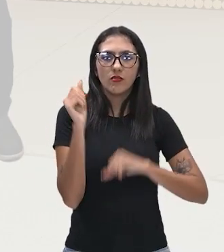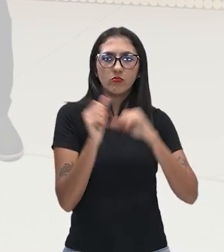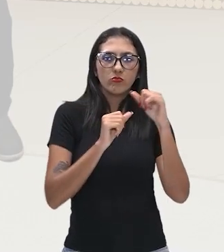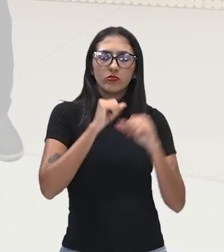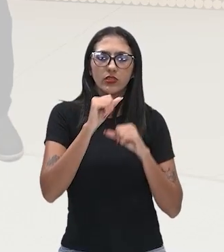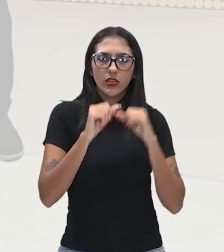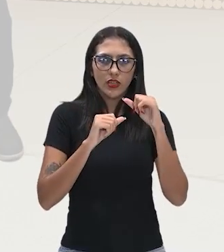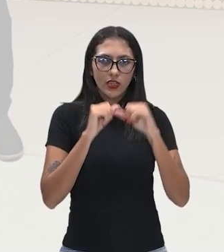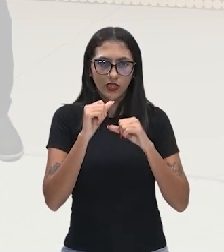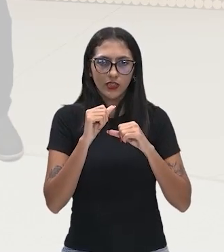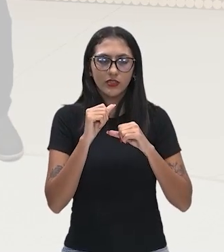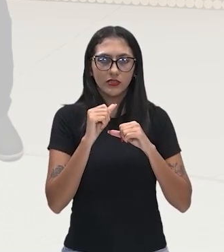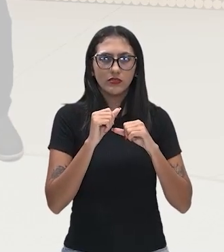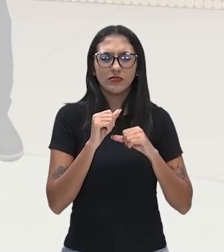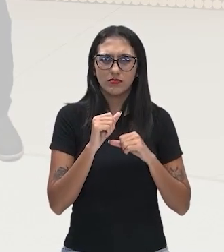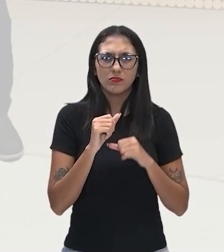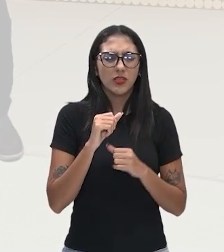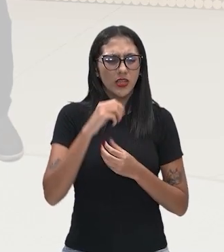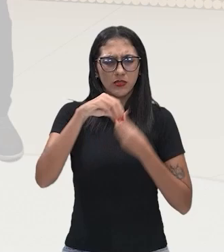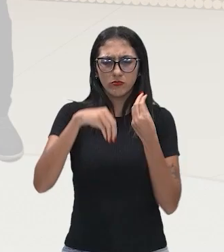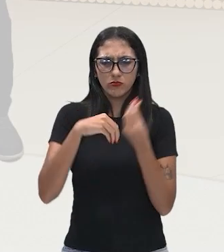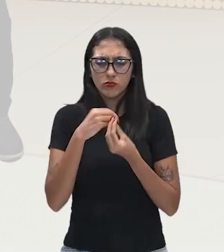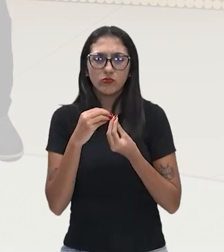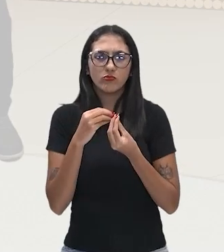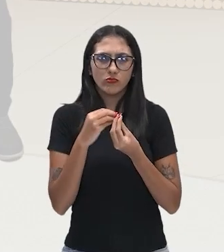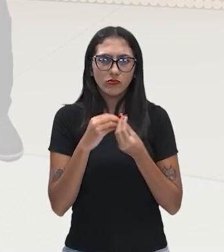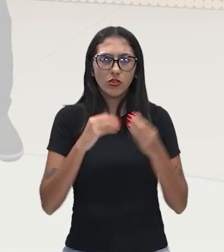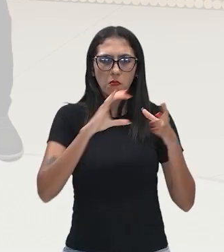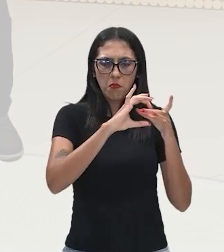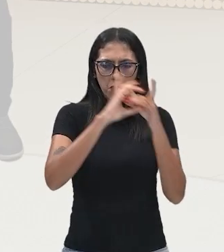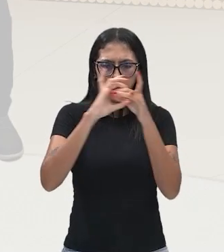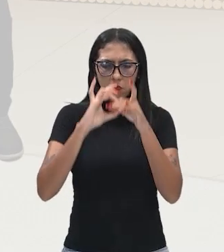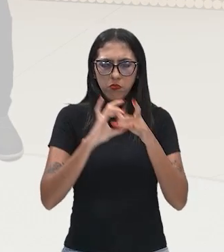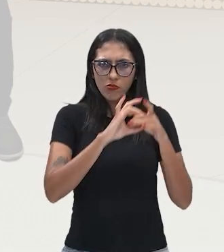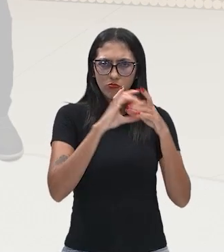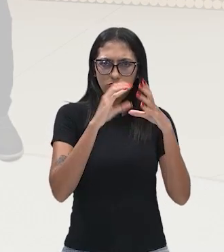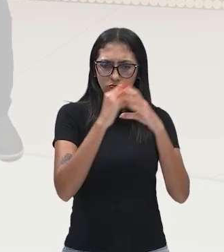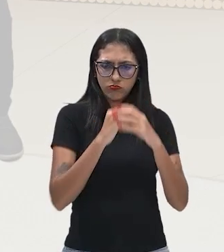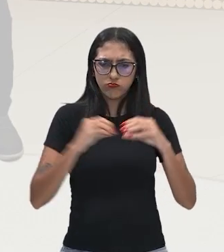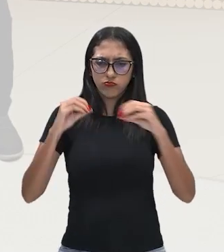aí, ou essa reação em cadeia acontecendo de forma